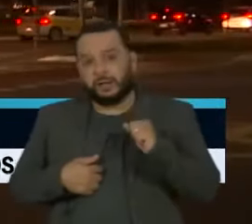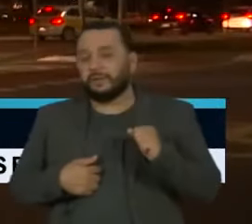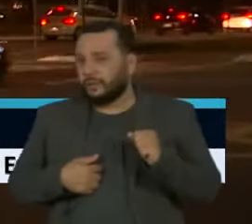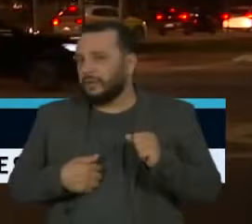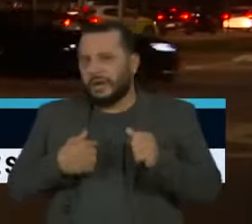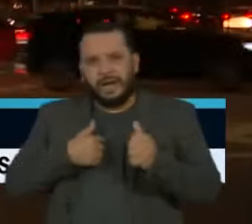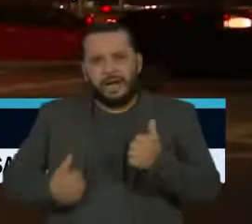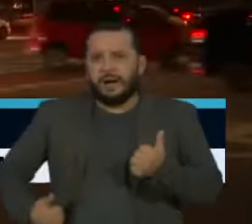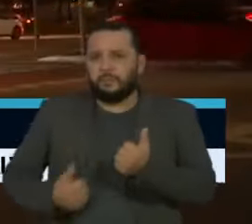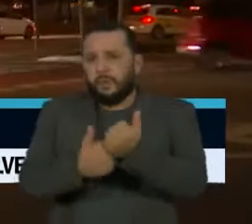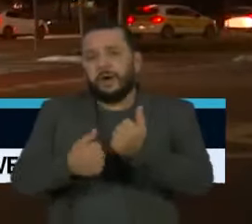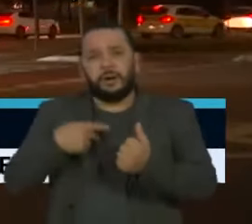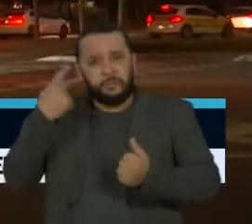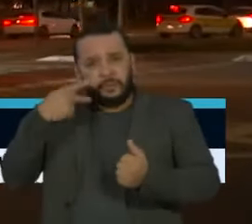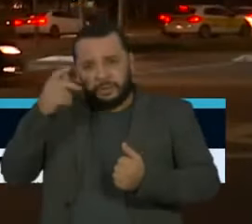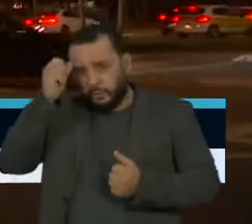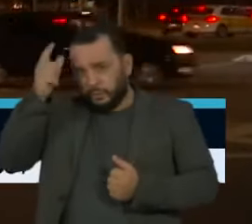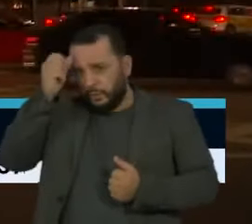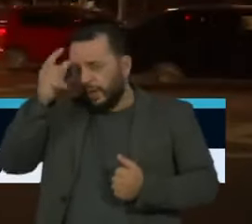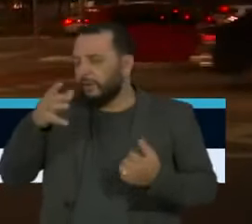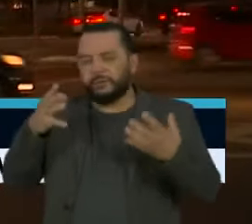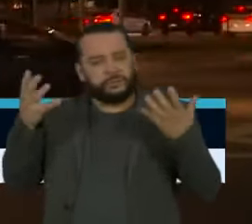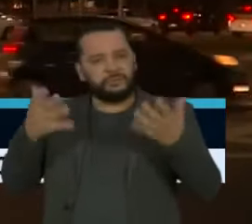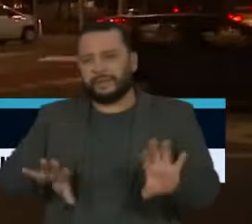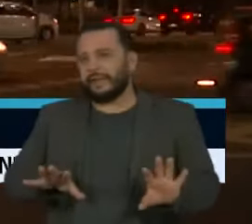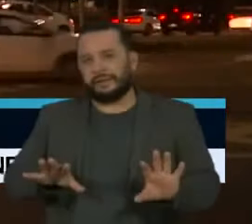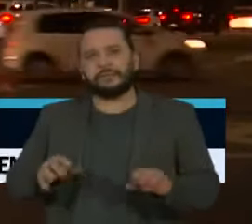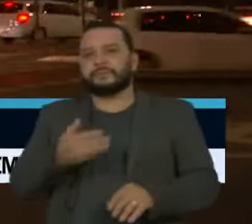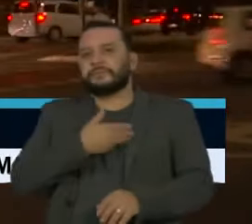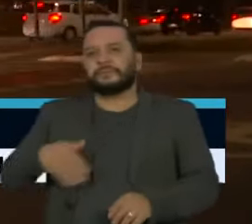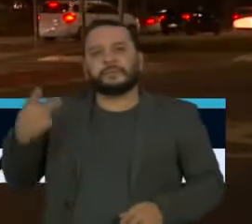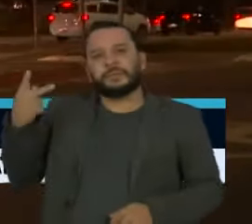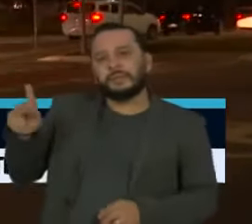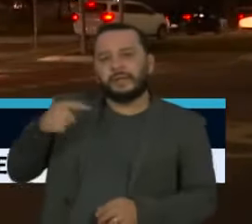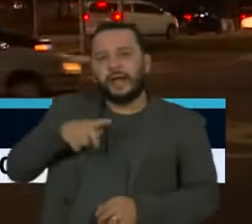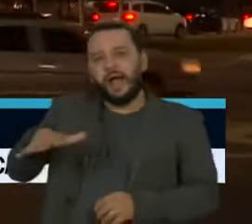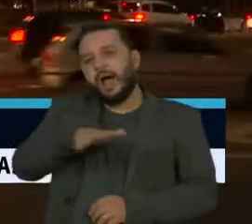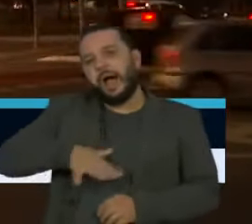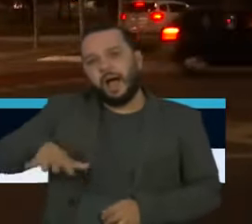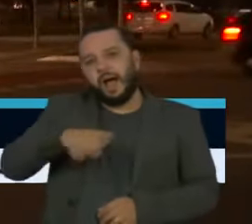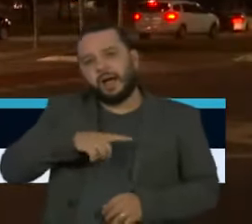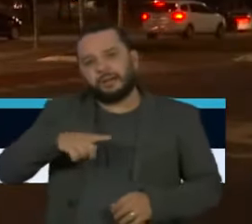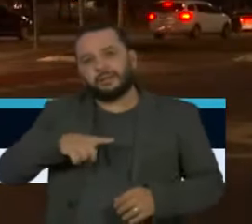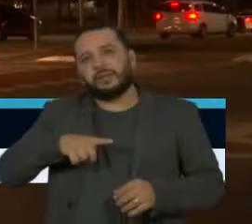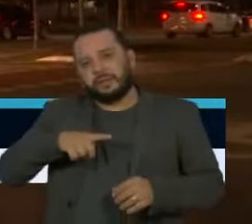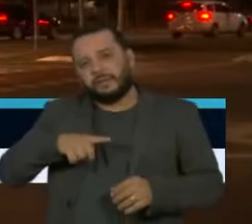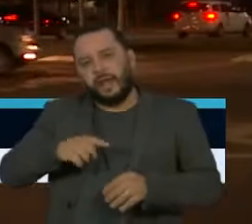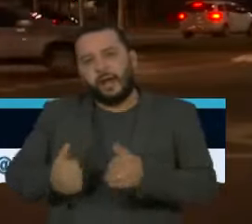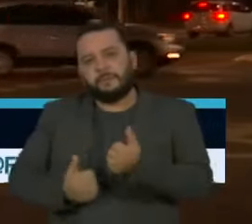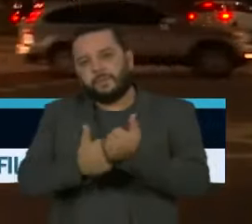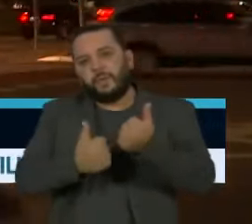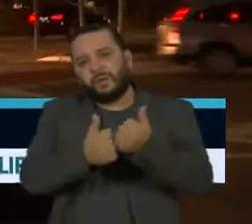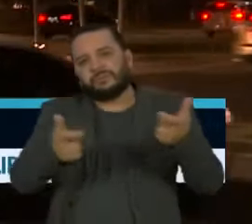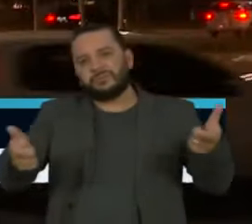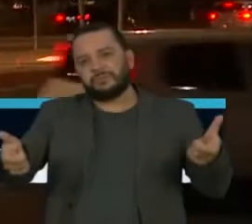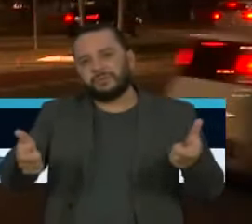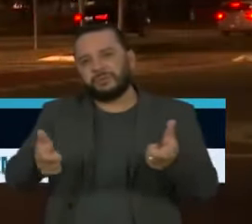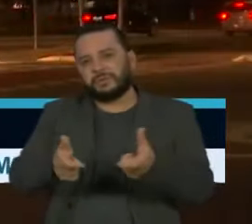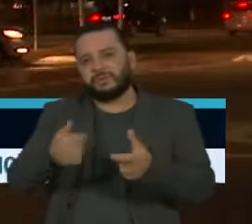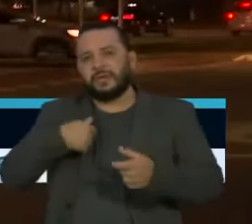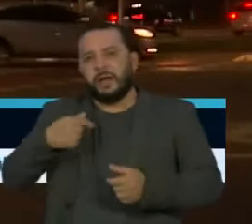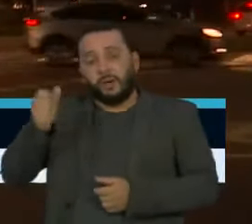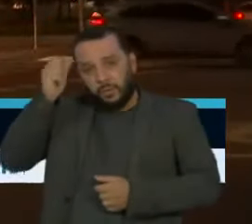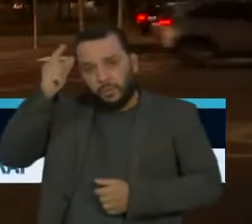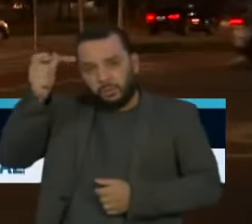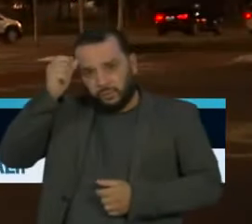grande apoiador de políticas culturais. E em seu governo, o espaço para o setor tem diminuído. A cultura perdeu status de ministério